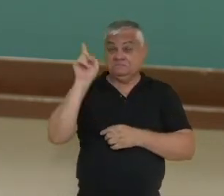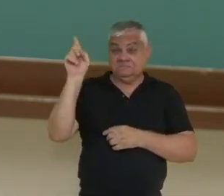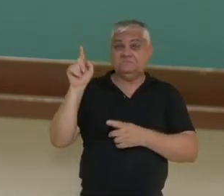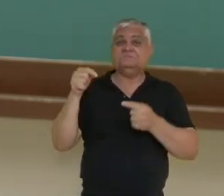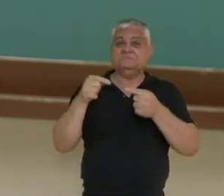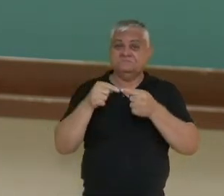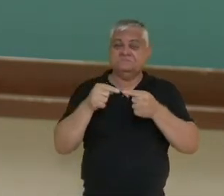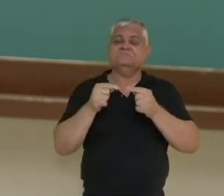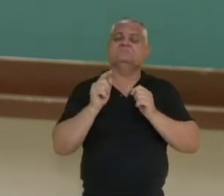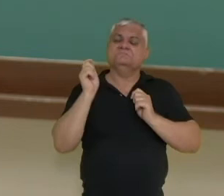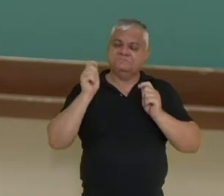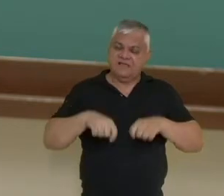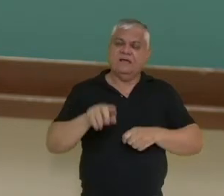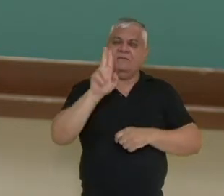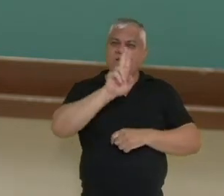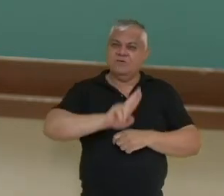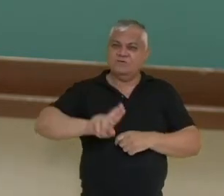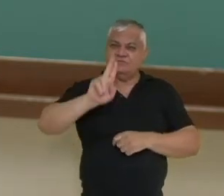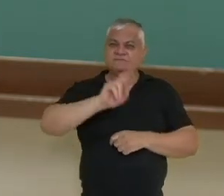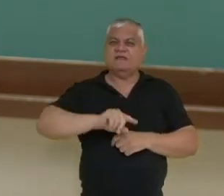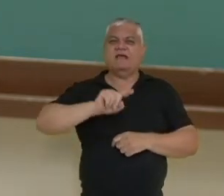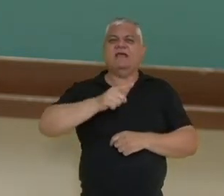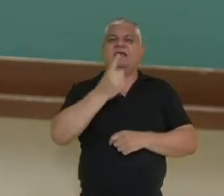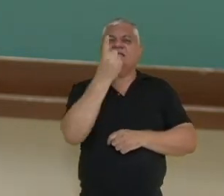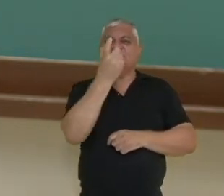eu posso sim utilizar os